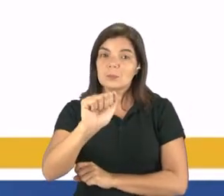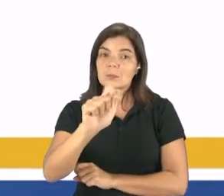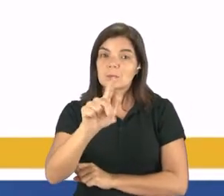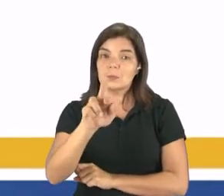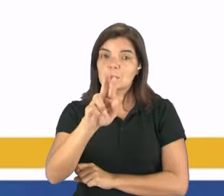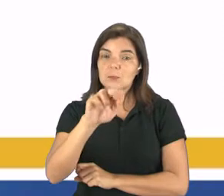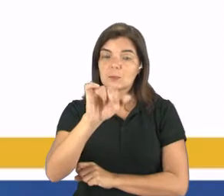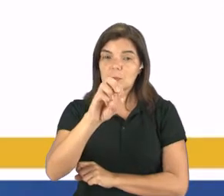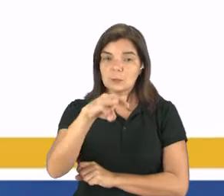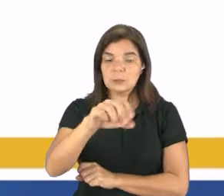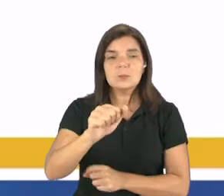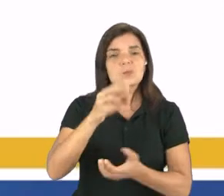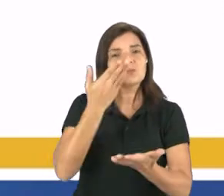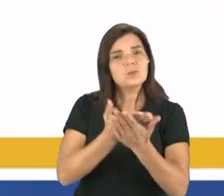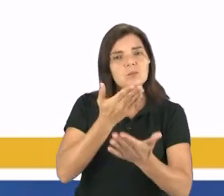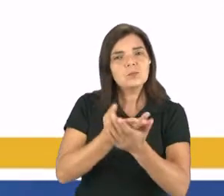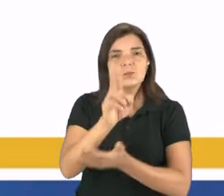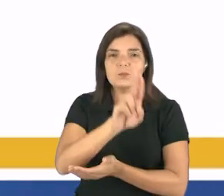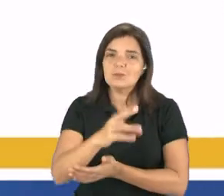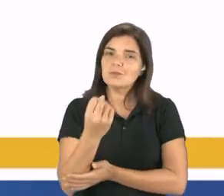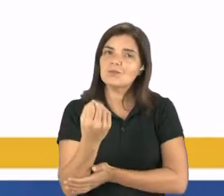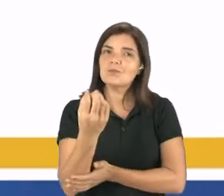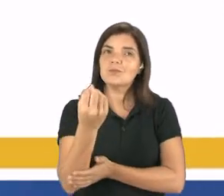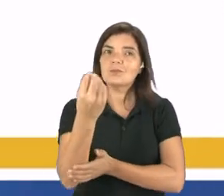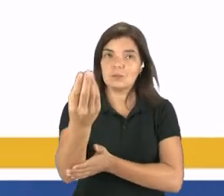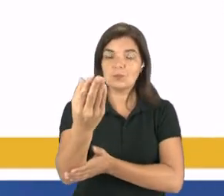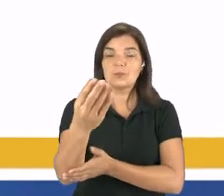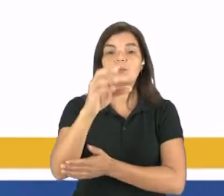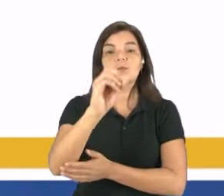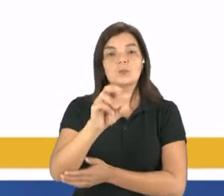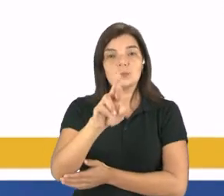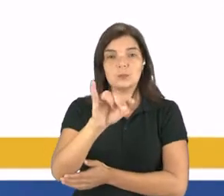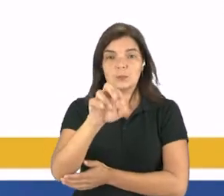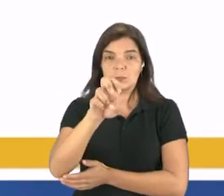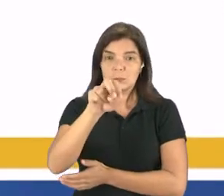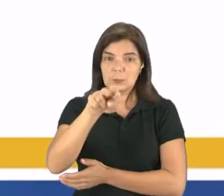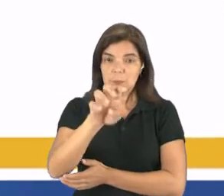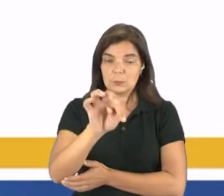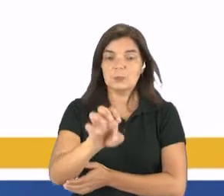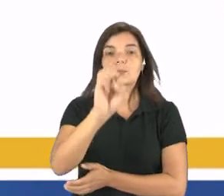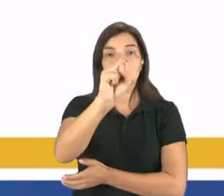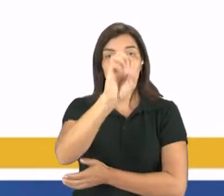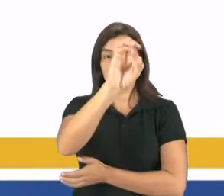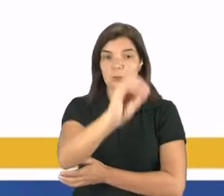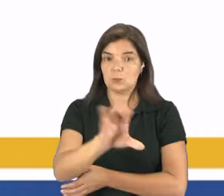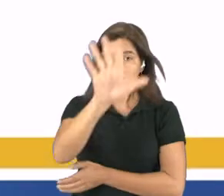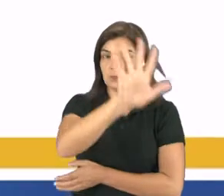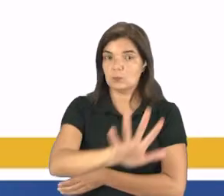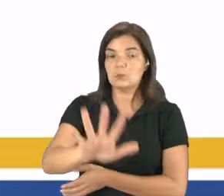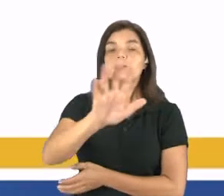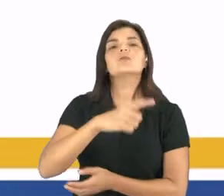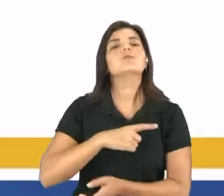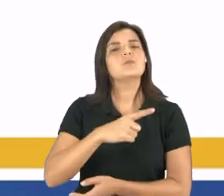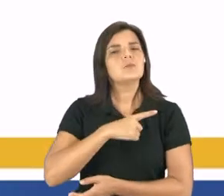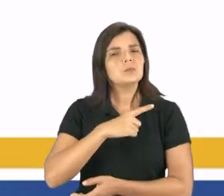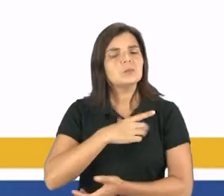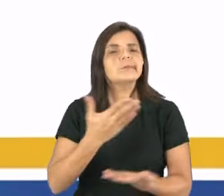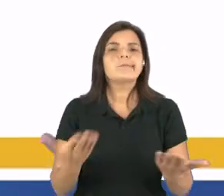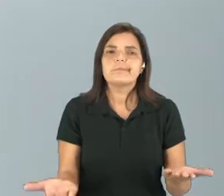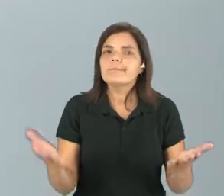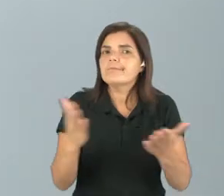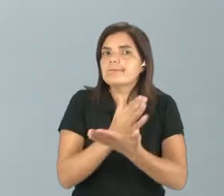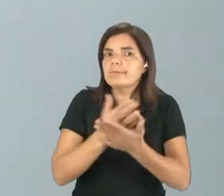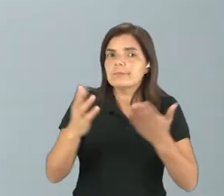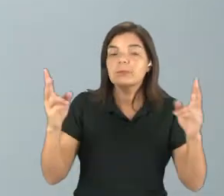que realizou durante suas viagens pelo Oriente. Então, como vocês puderam ver, tiveram até mesmo